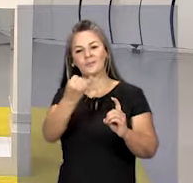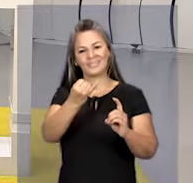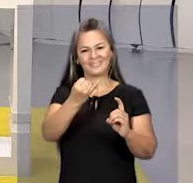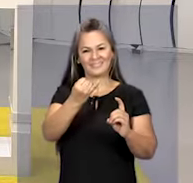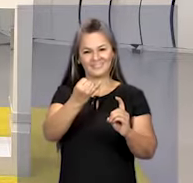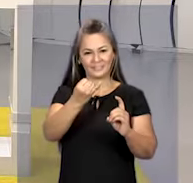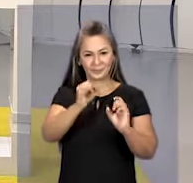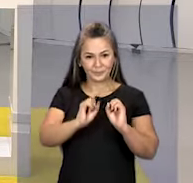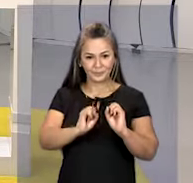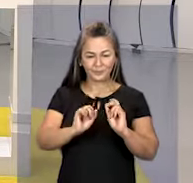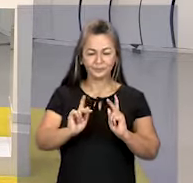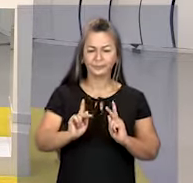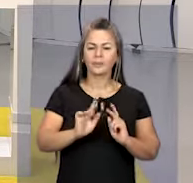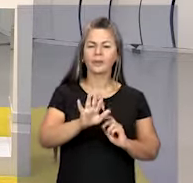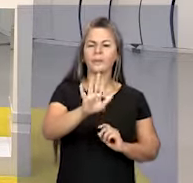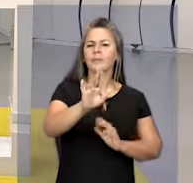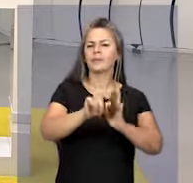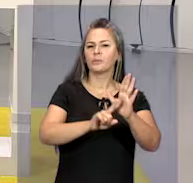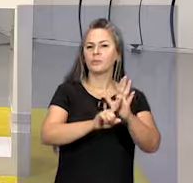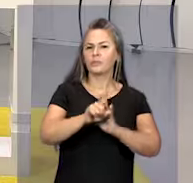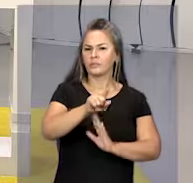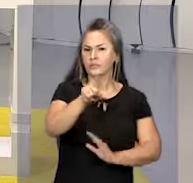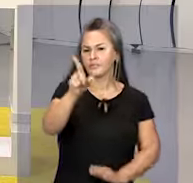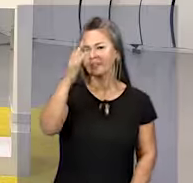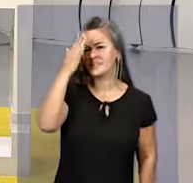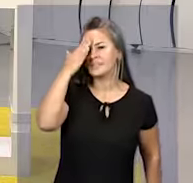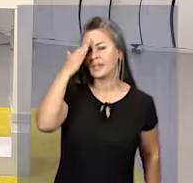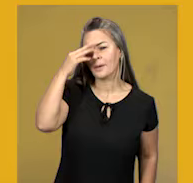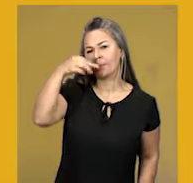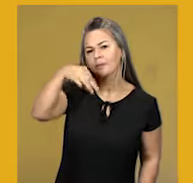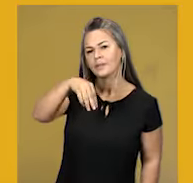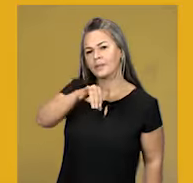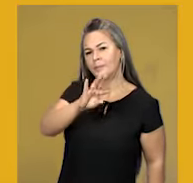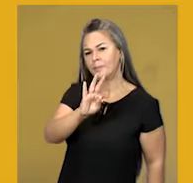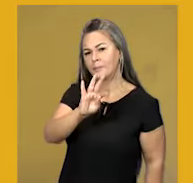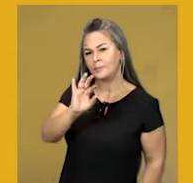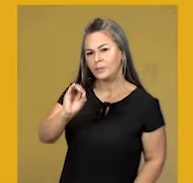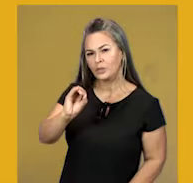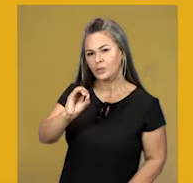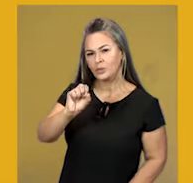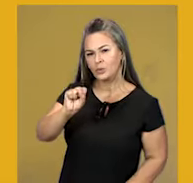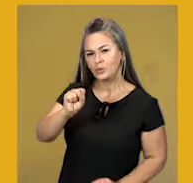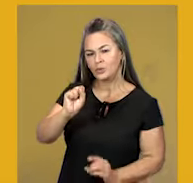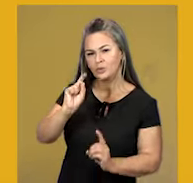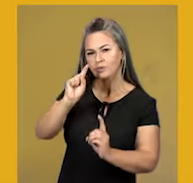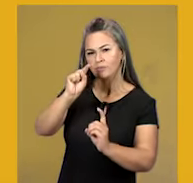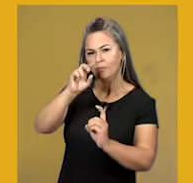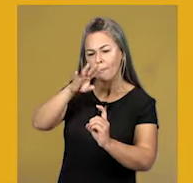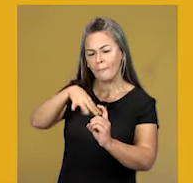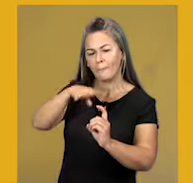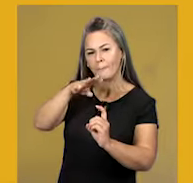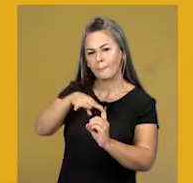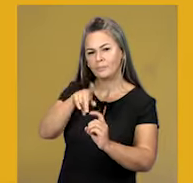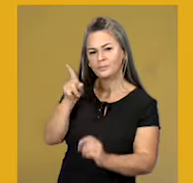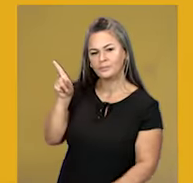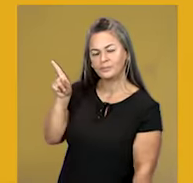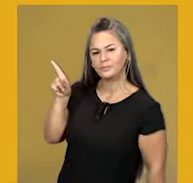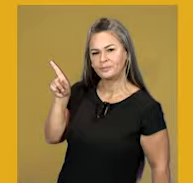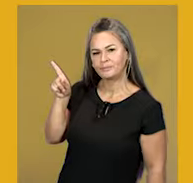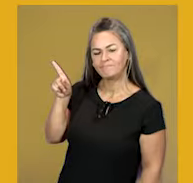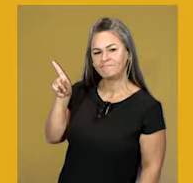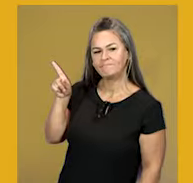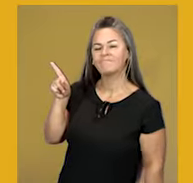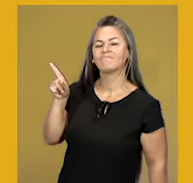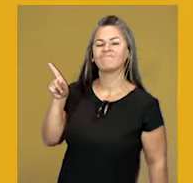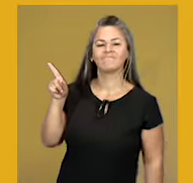bem, o que são mitos? Mitos são histórias. Vamos ler ali no slide.